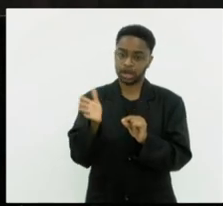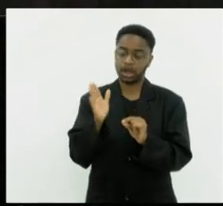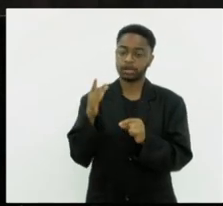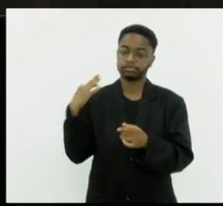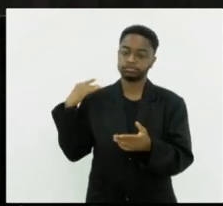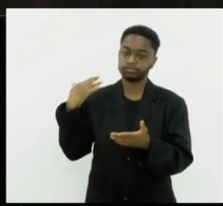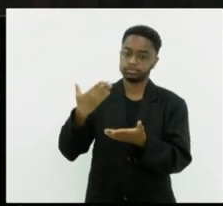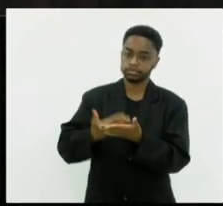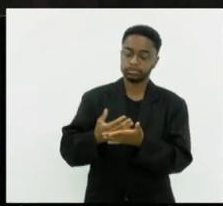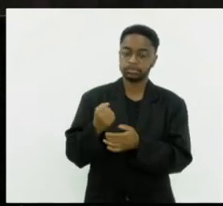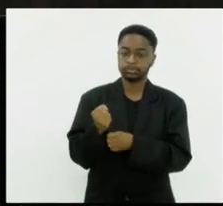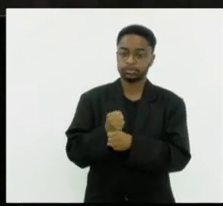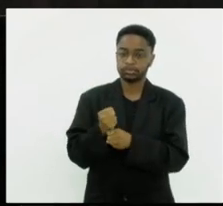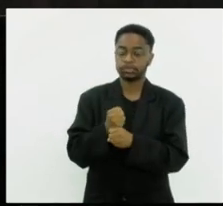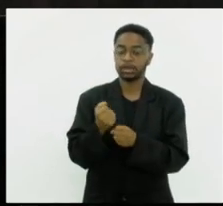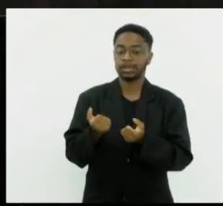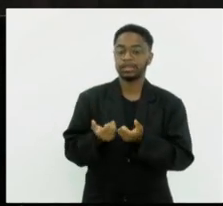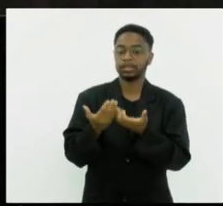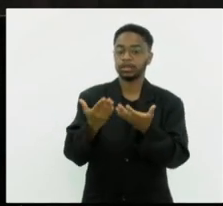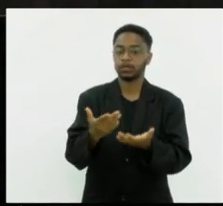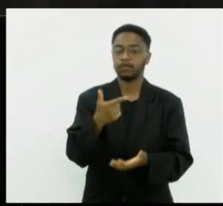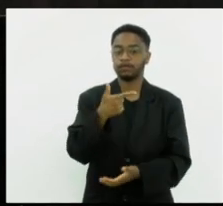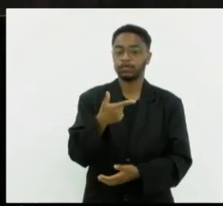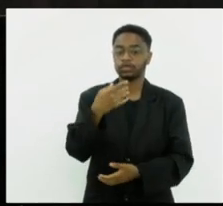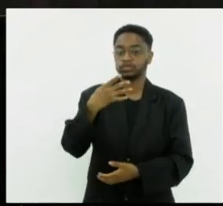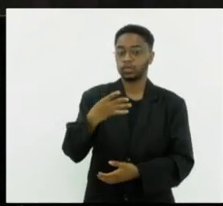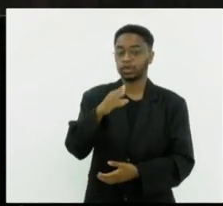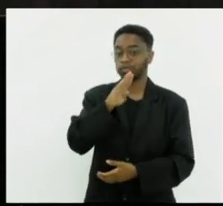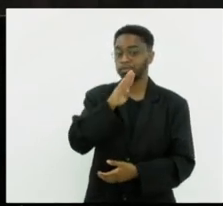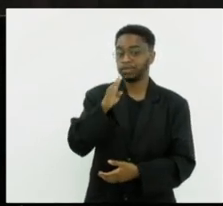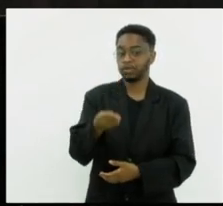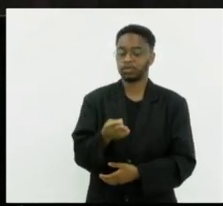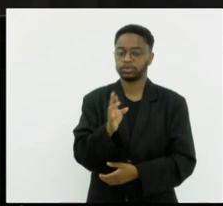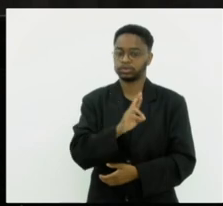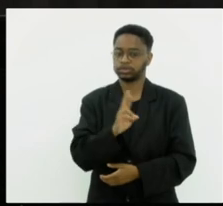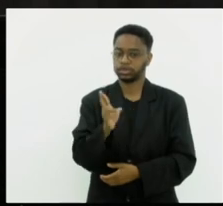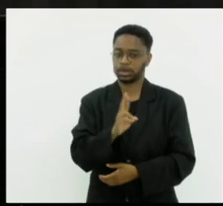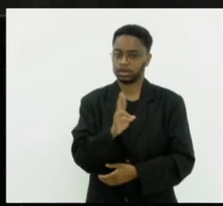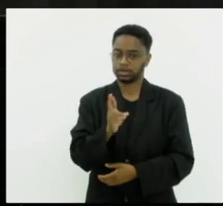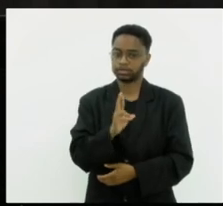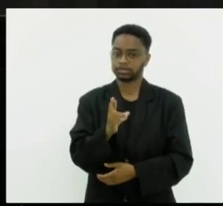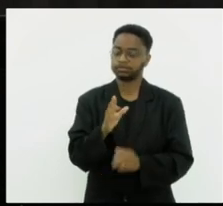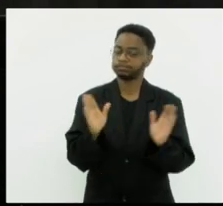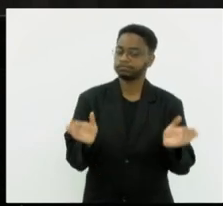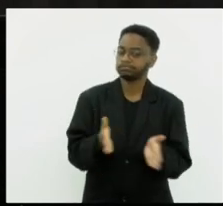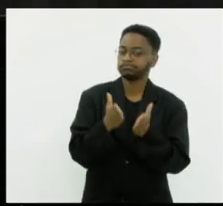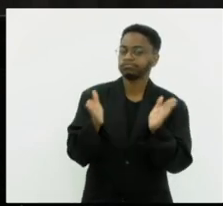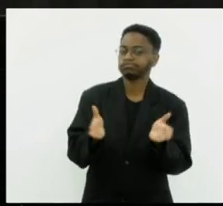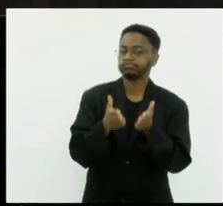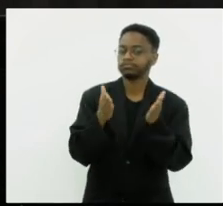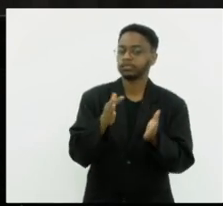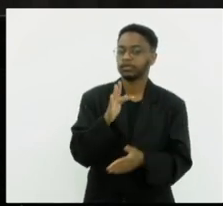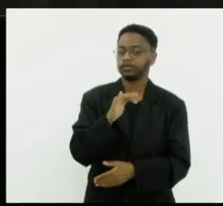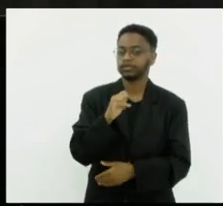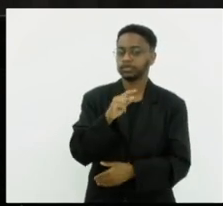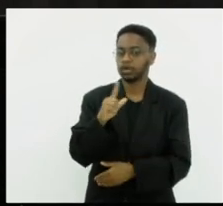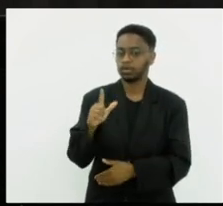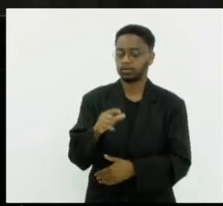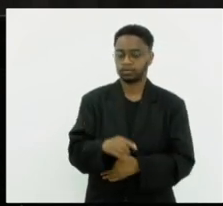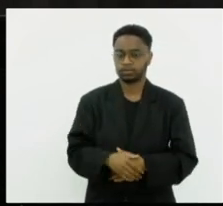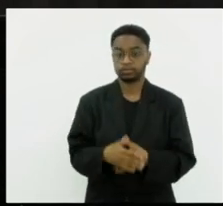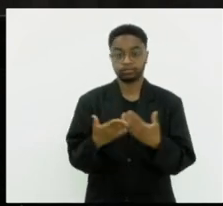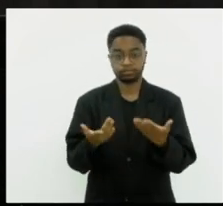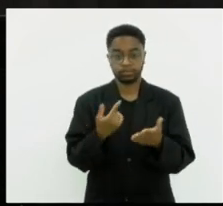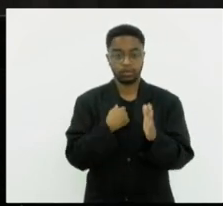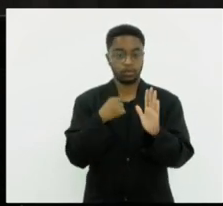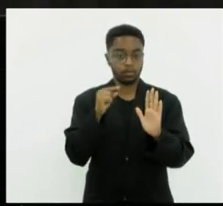anos, 24 bilhões de reais de incentivos fiscais. Eu